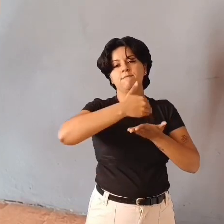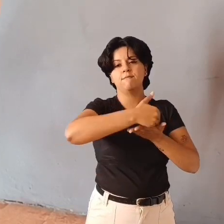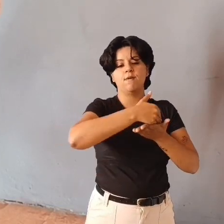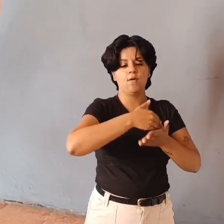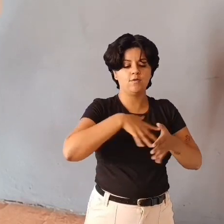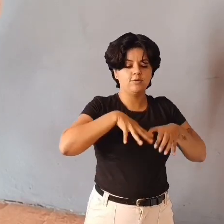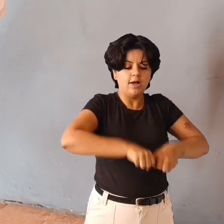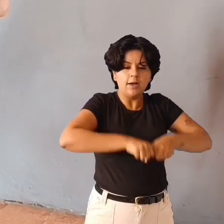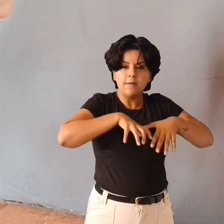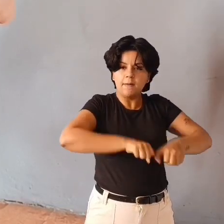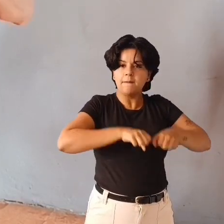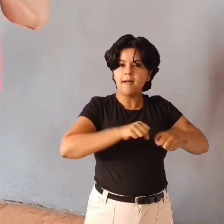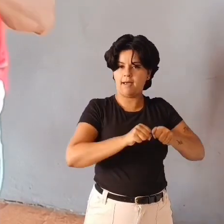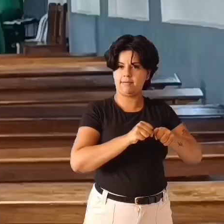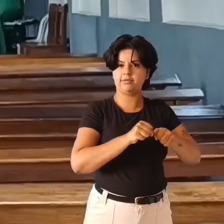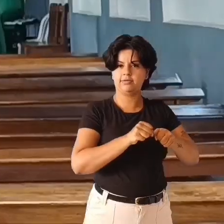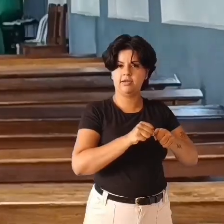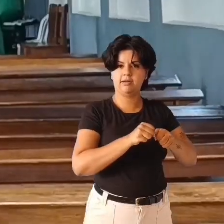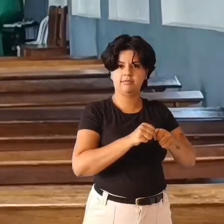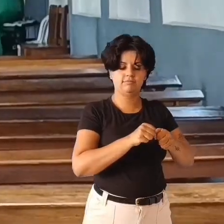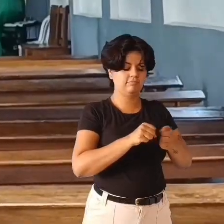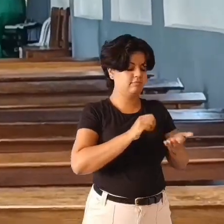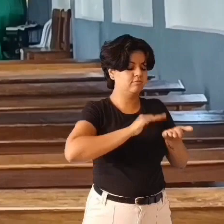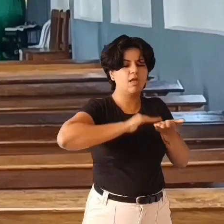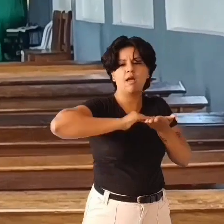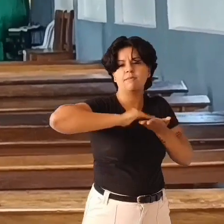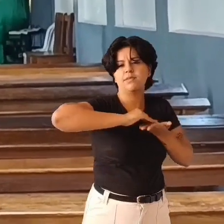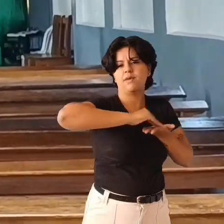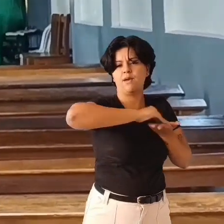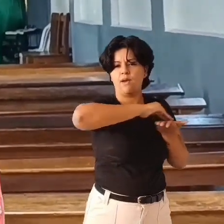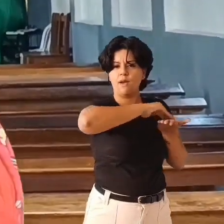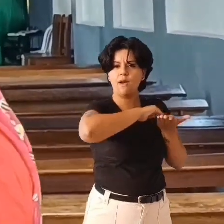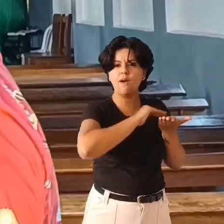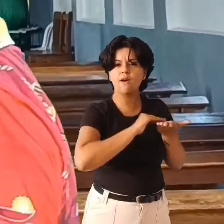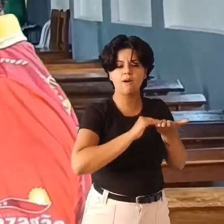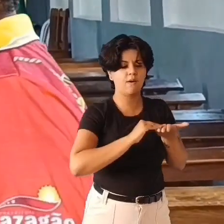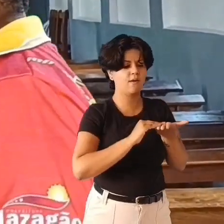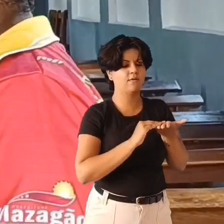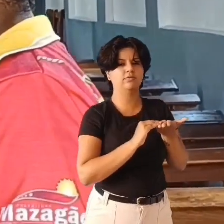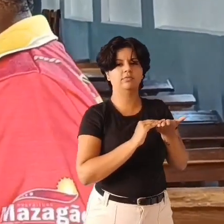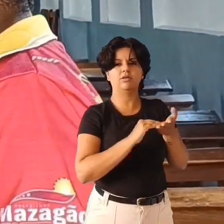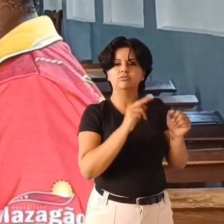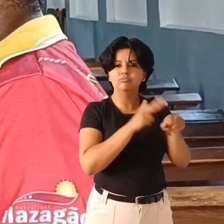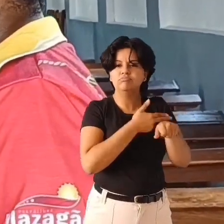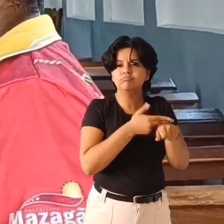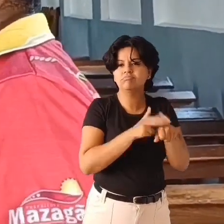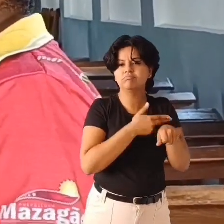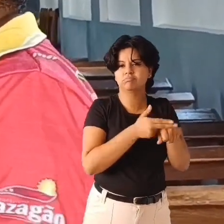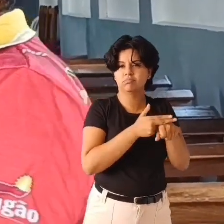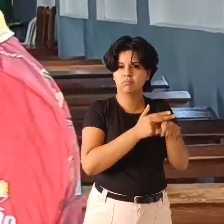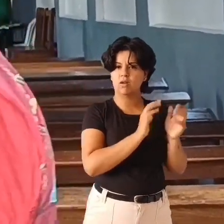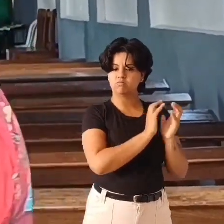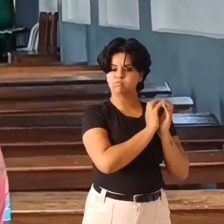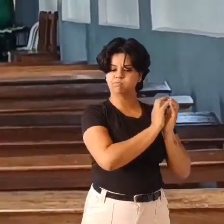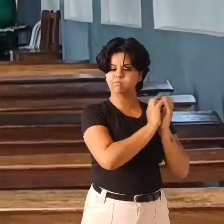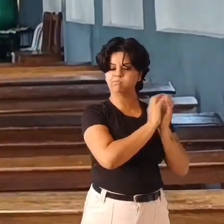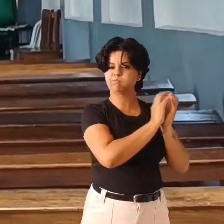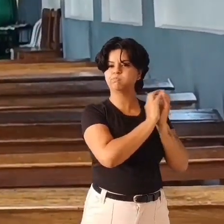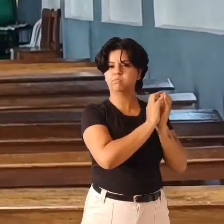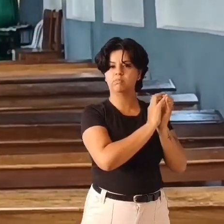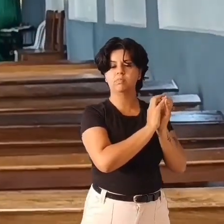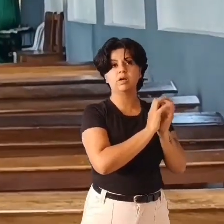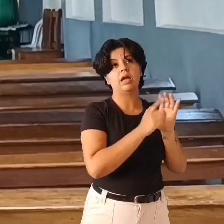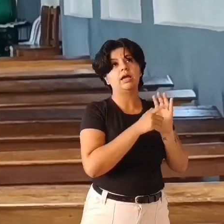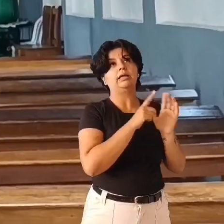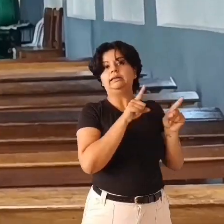Divino, o bolo de macaxeira, o beiju sica feito da tapioca, o beiju da massa, o cacau, que